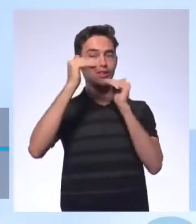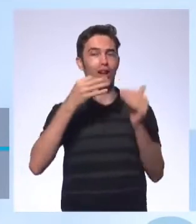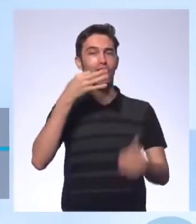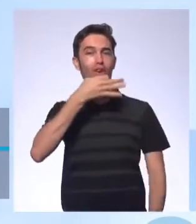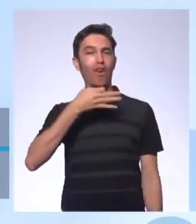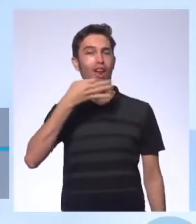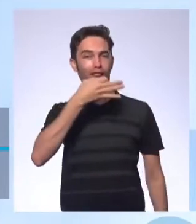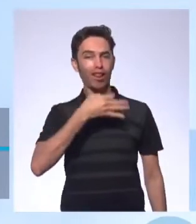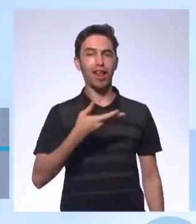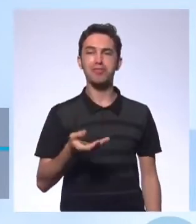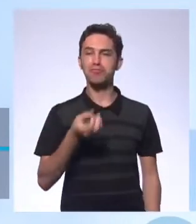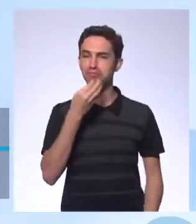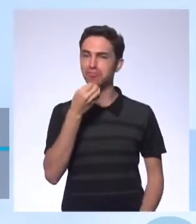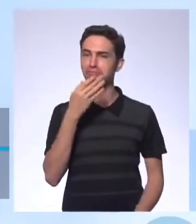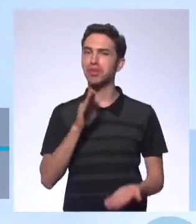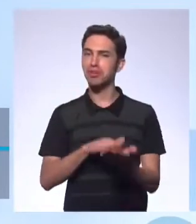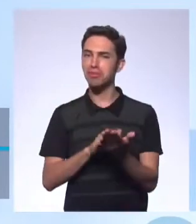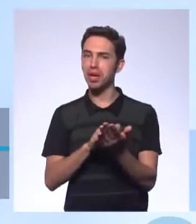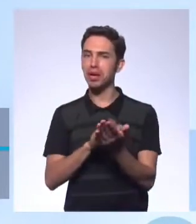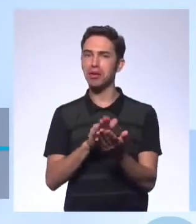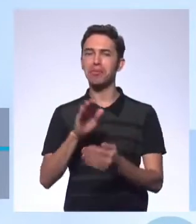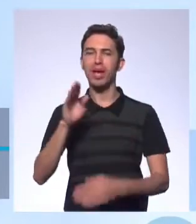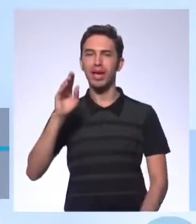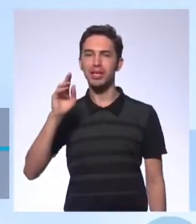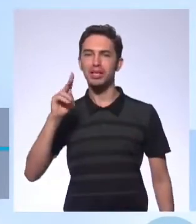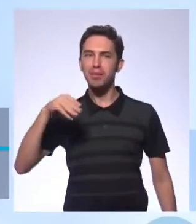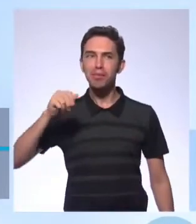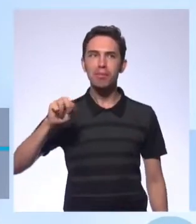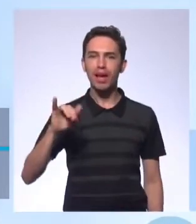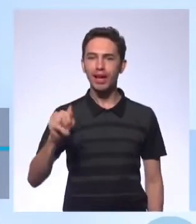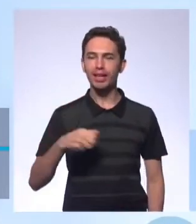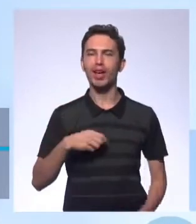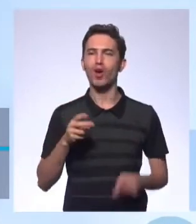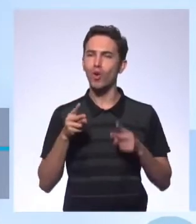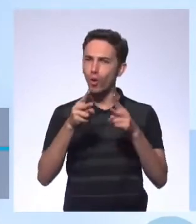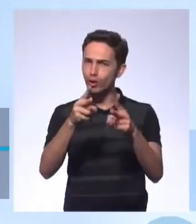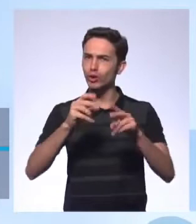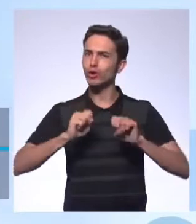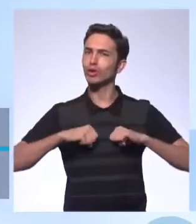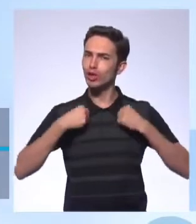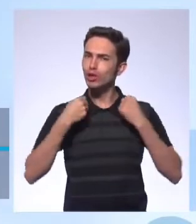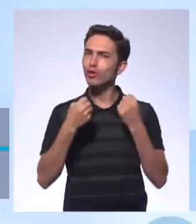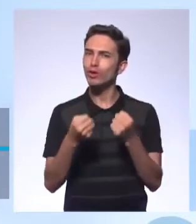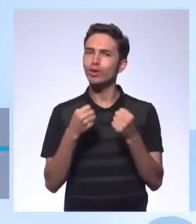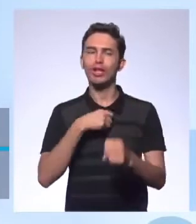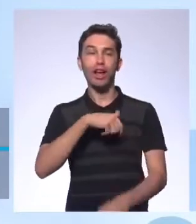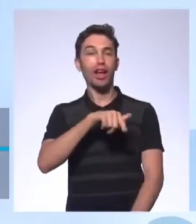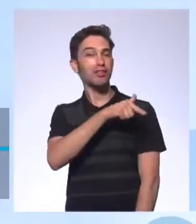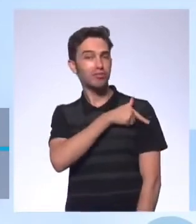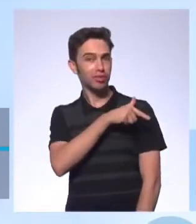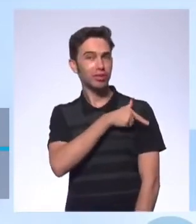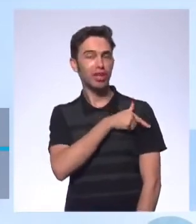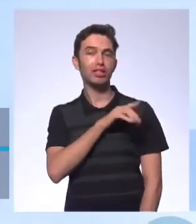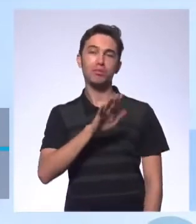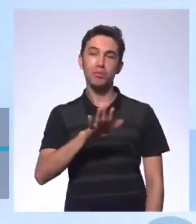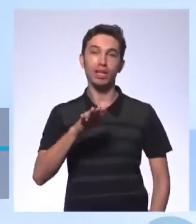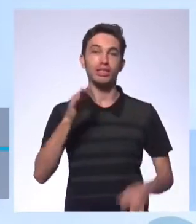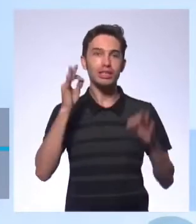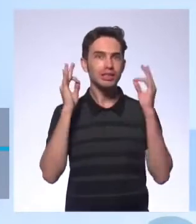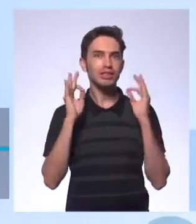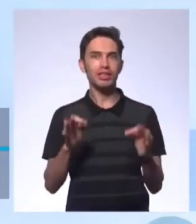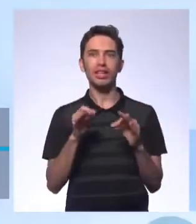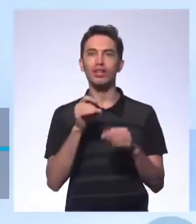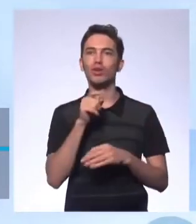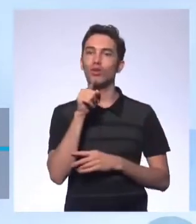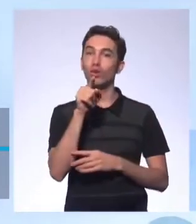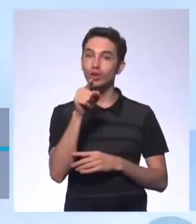oralidade. Parabéns, Maria Gabriele, continue dessa forma. Você é aí do 7º ano, mas com certeza quando